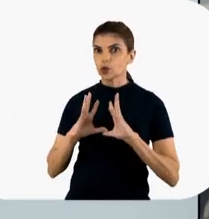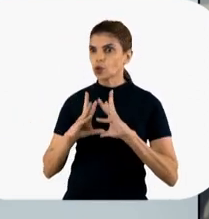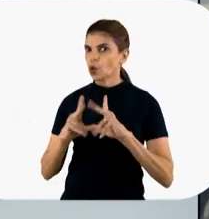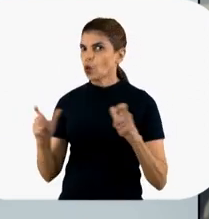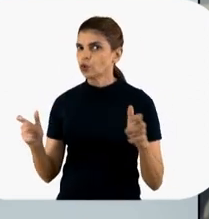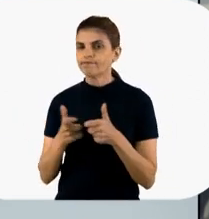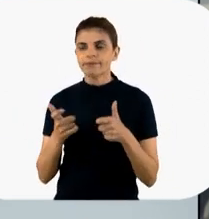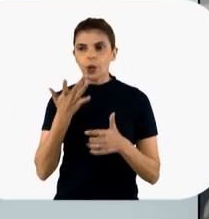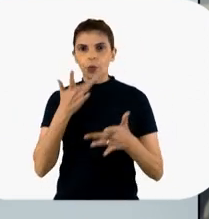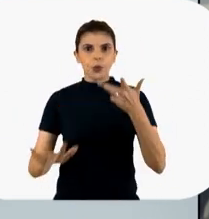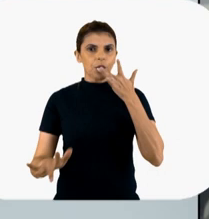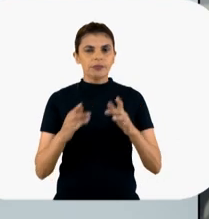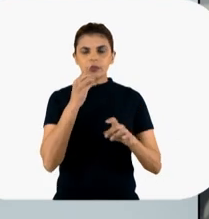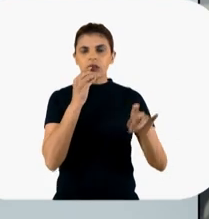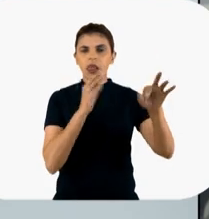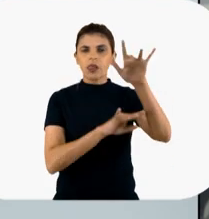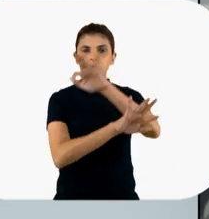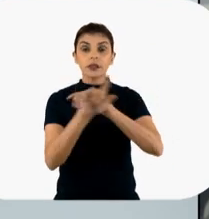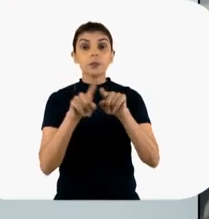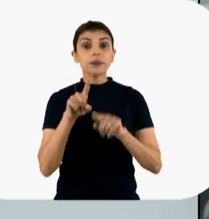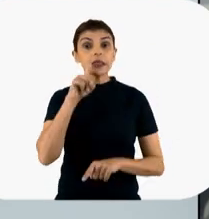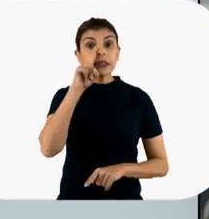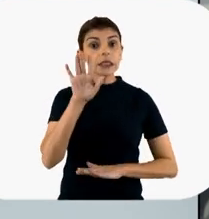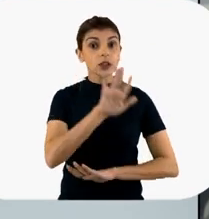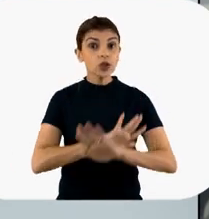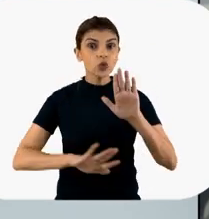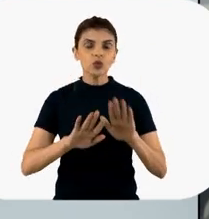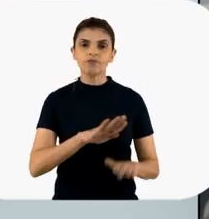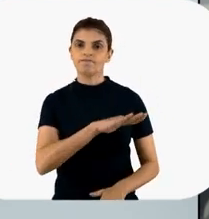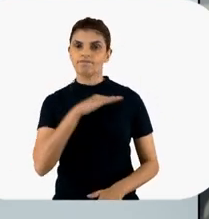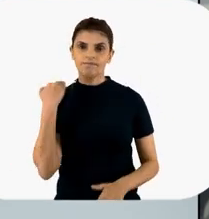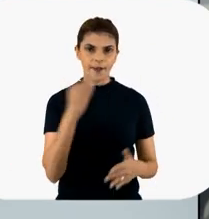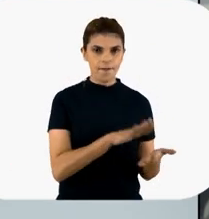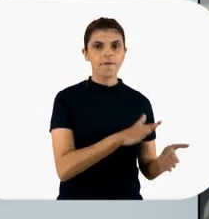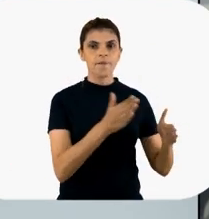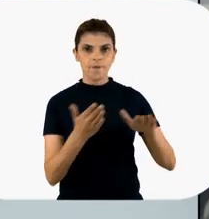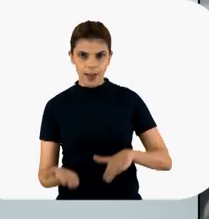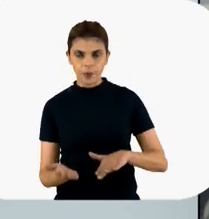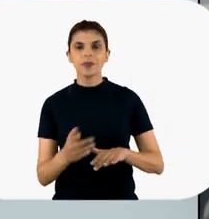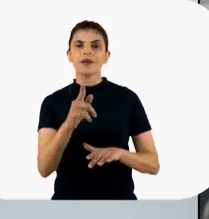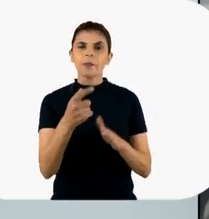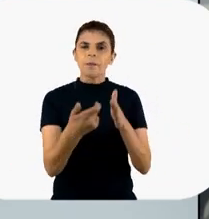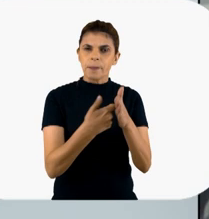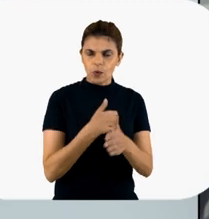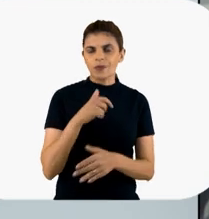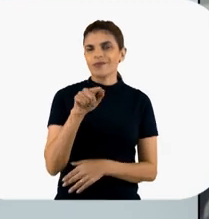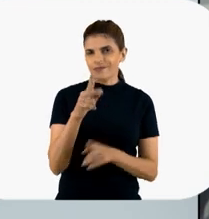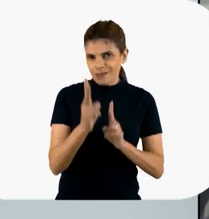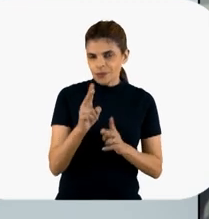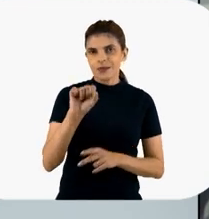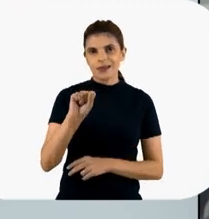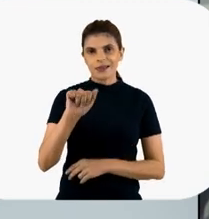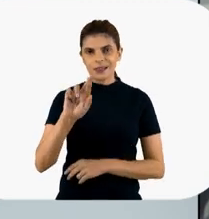com medo do fato de gerar aerossol, e o outro pelo risco de falência. Então, voltando um pouco para a sua pergunta,